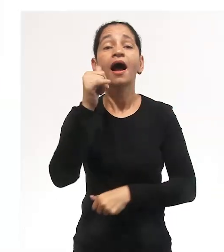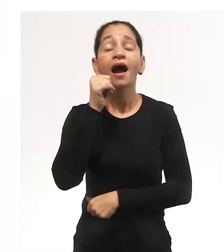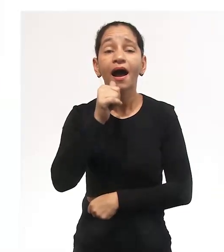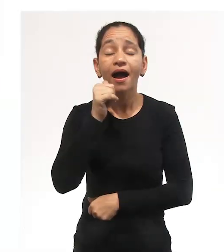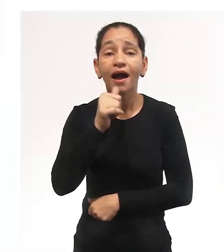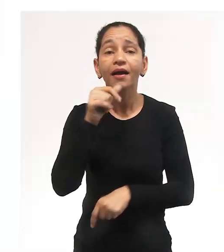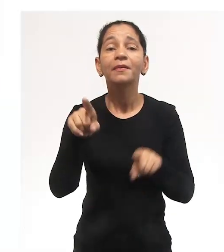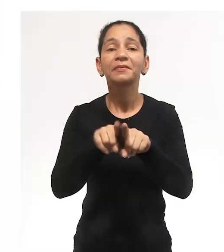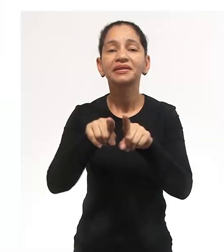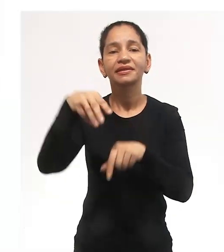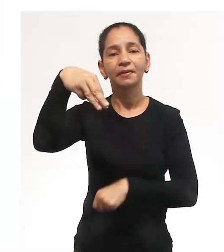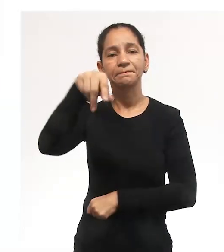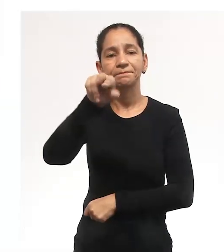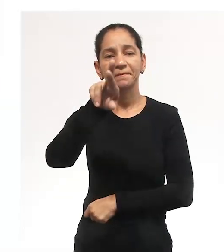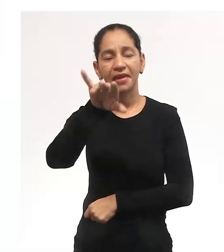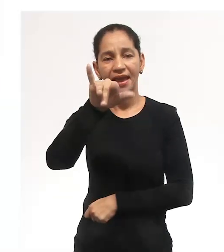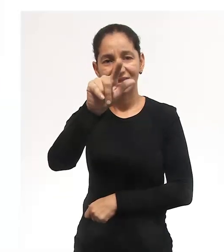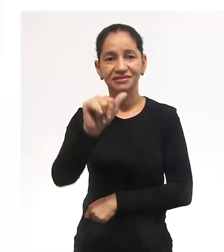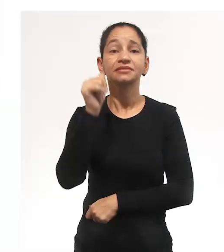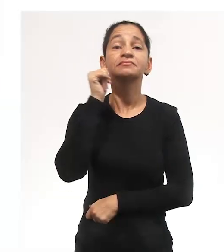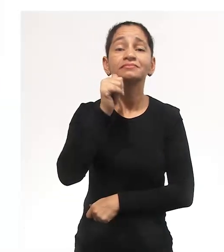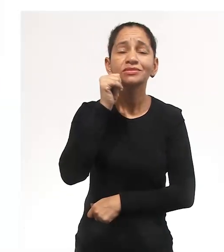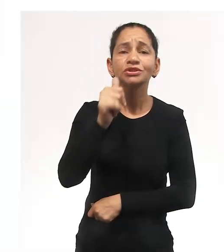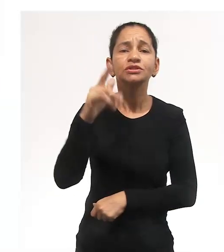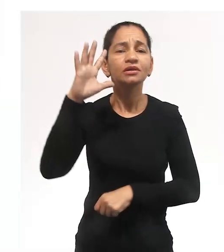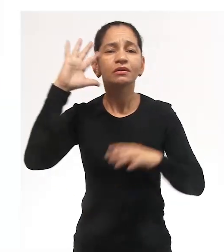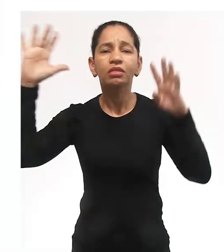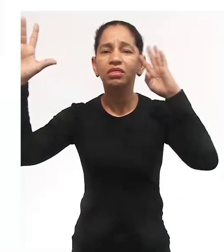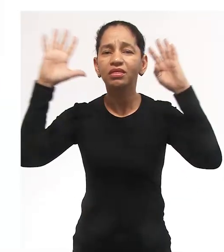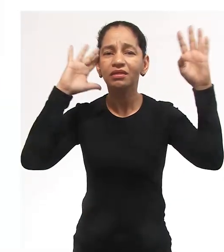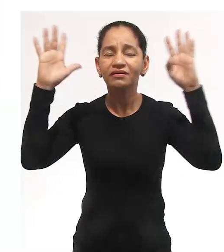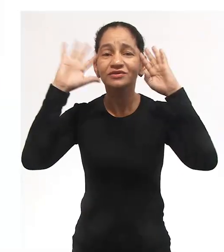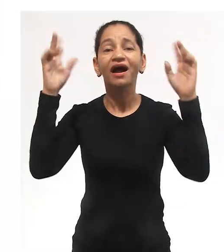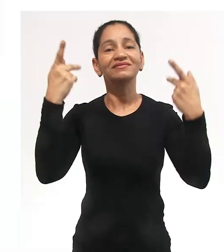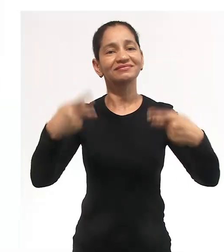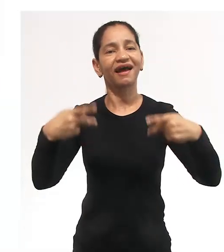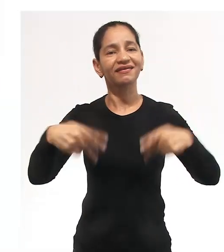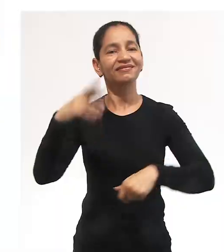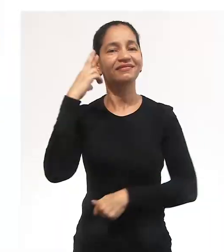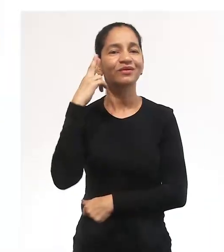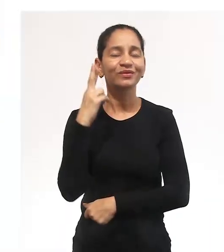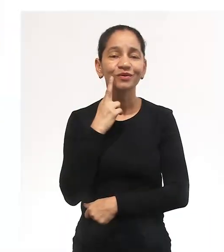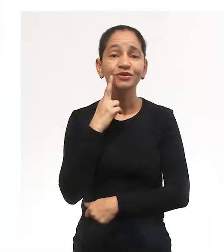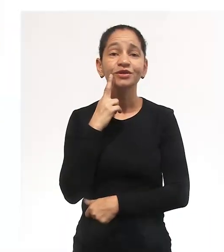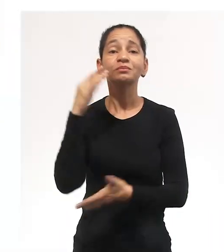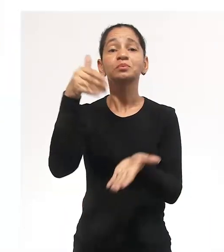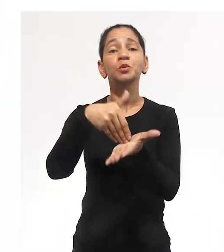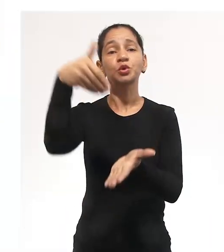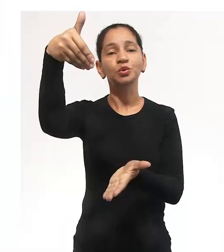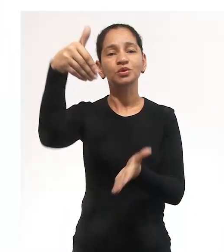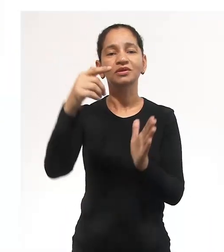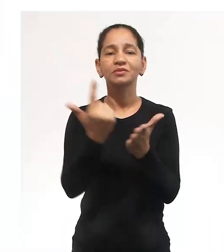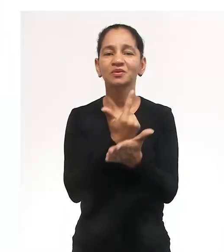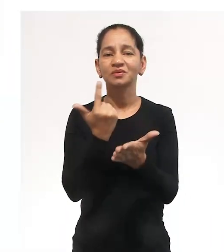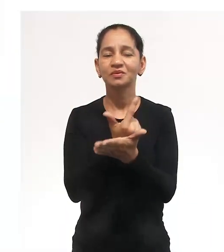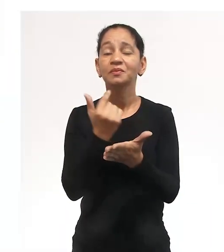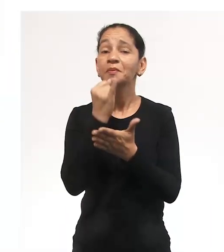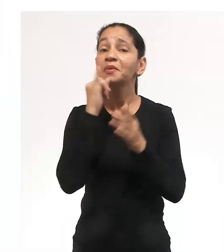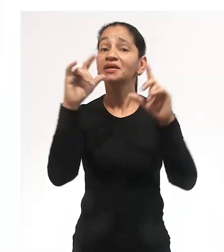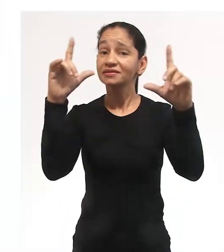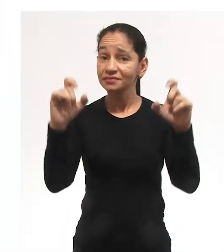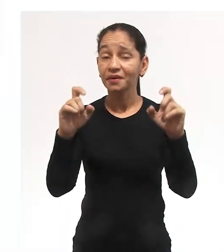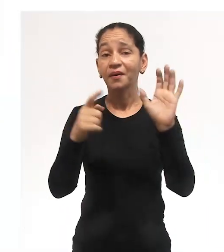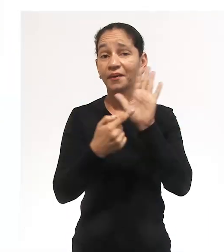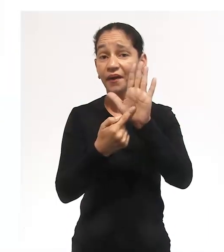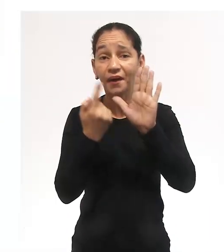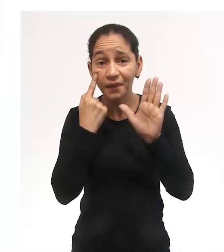que Sonhava com Águas Coloridas, da professora Márcia Dias, também de Rondônia. E por